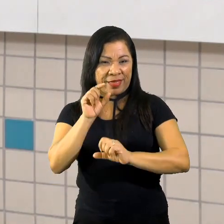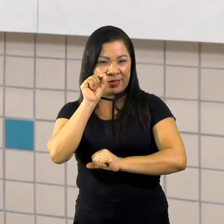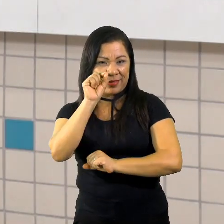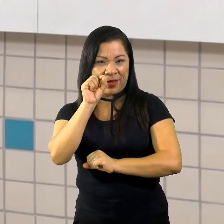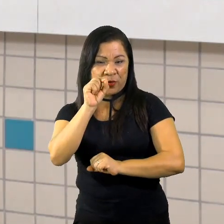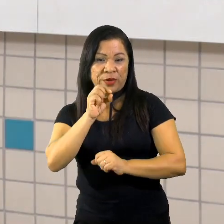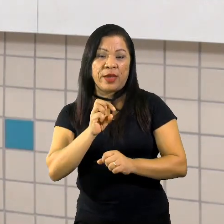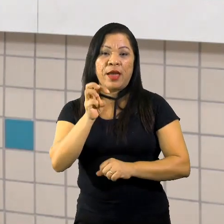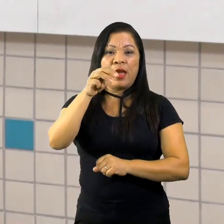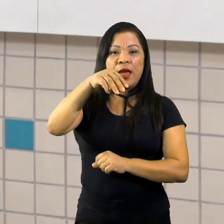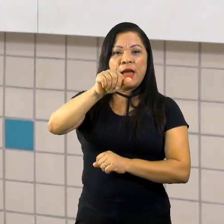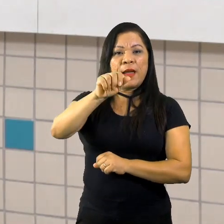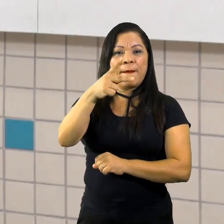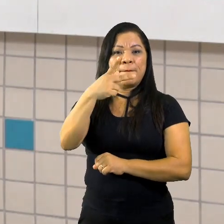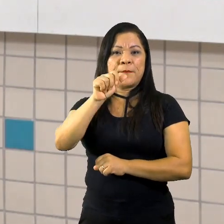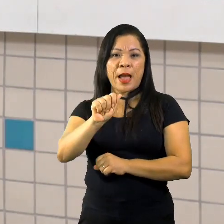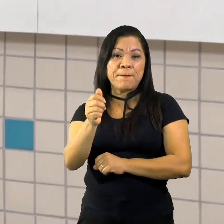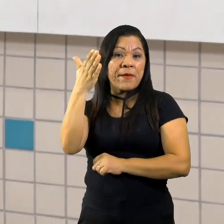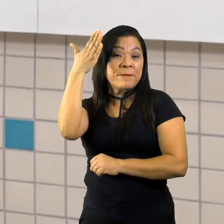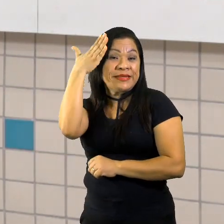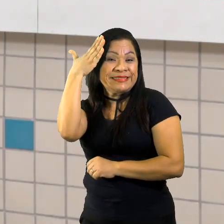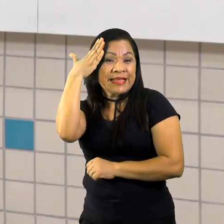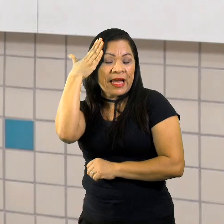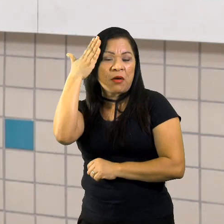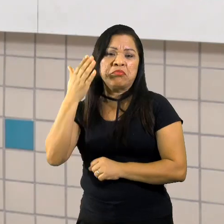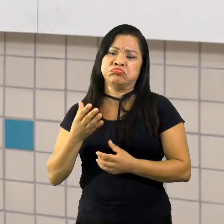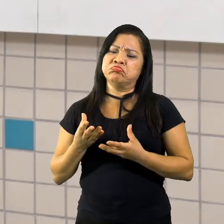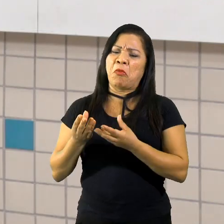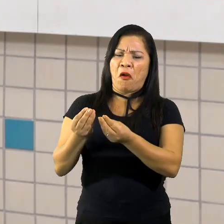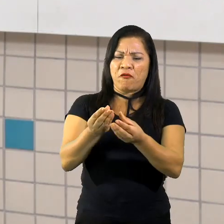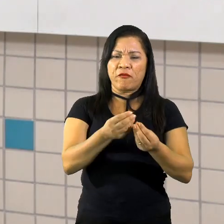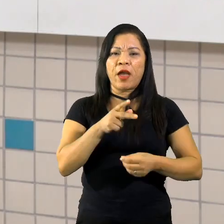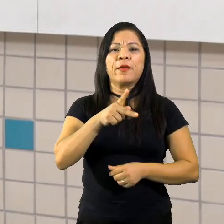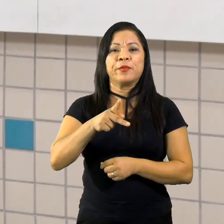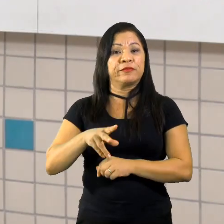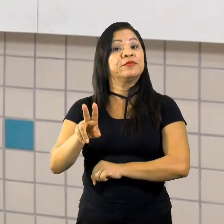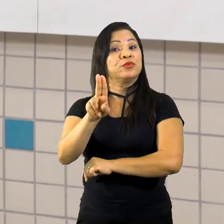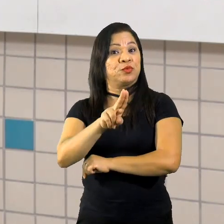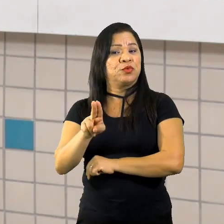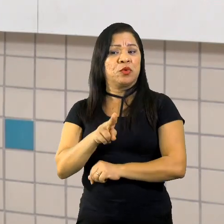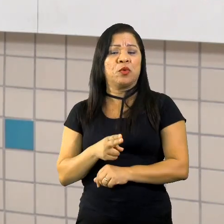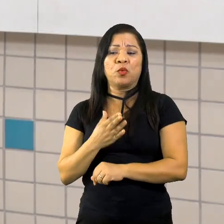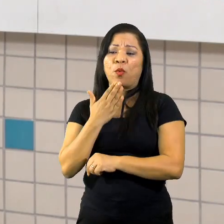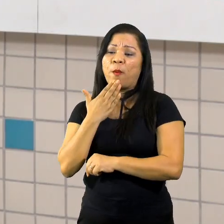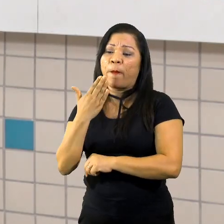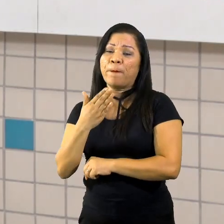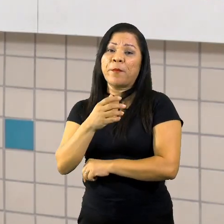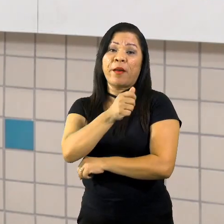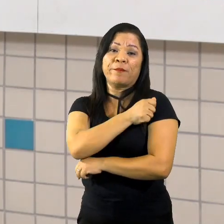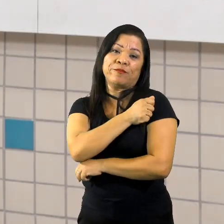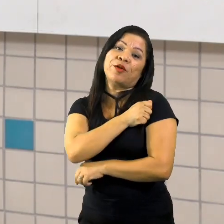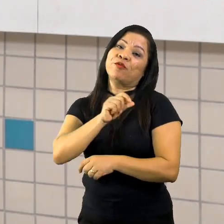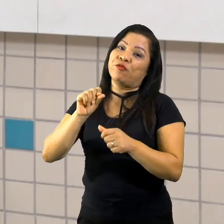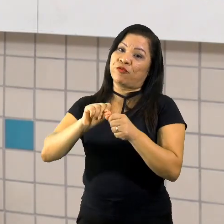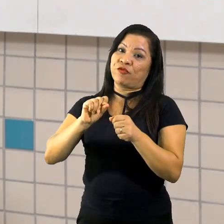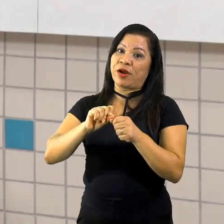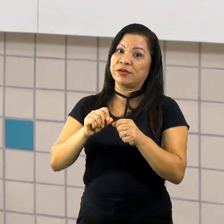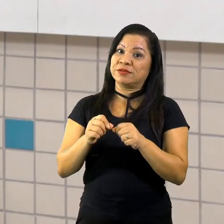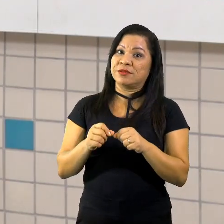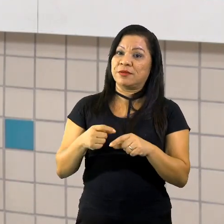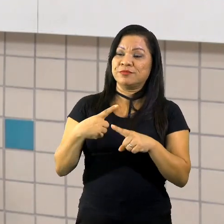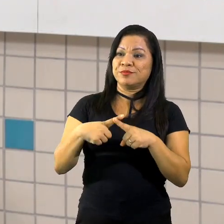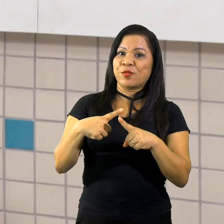mental. Muitos professores utilizam e pedem para os alunos fazerem para que vocês não esqueçam o